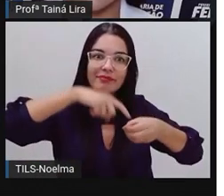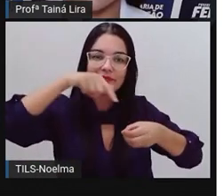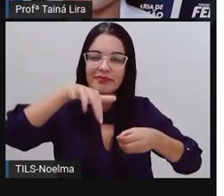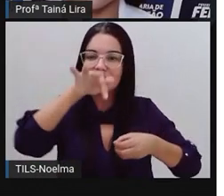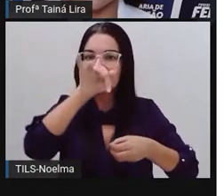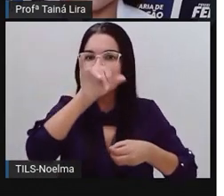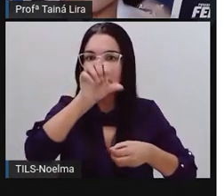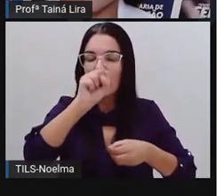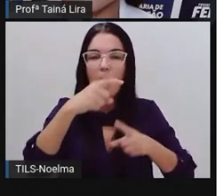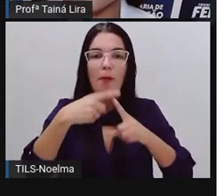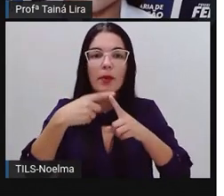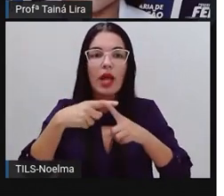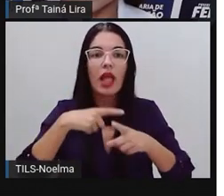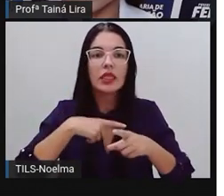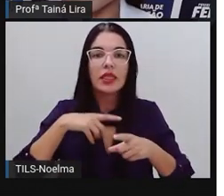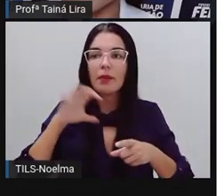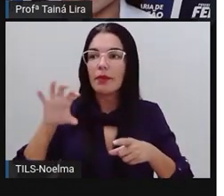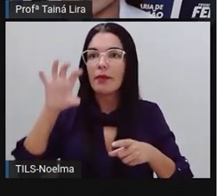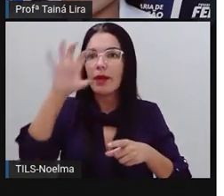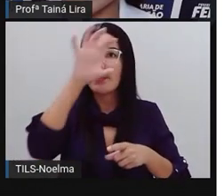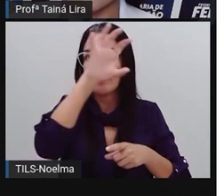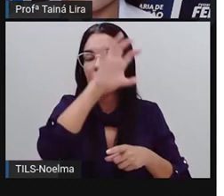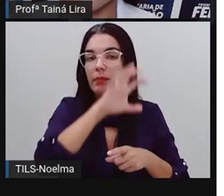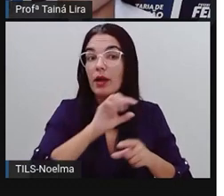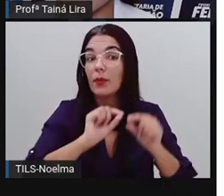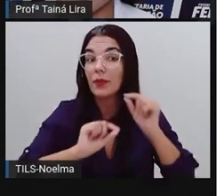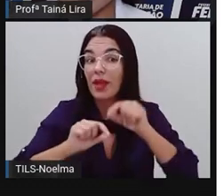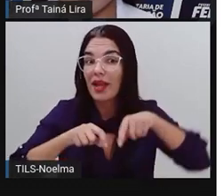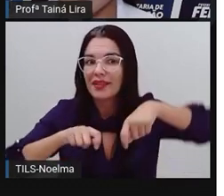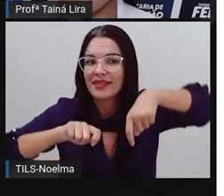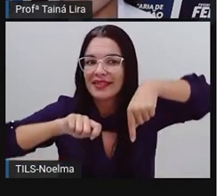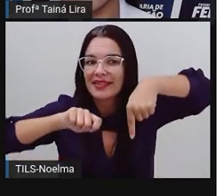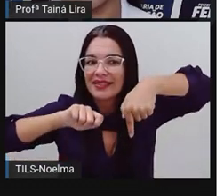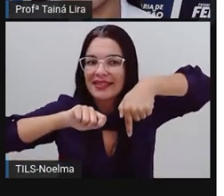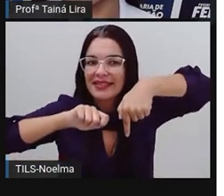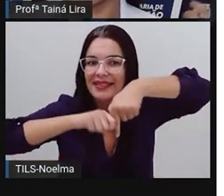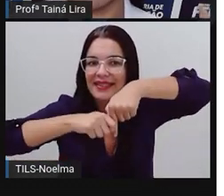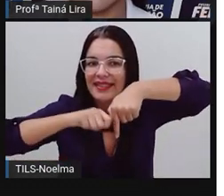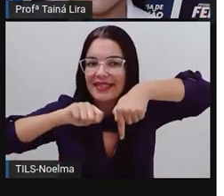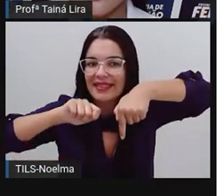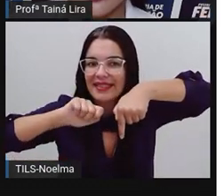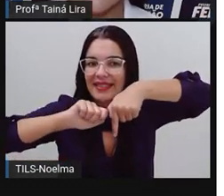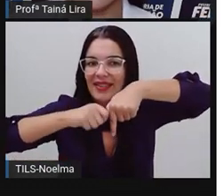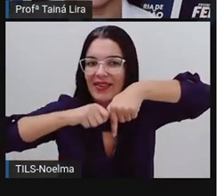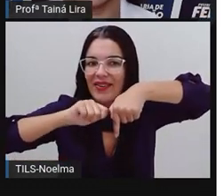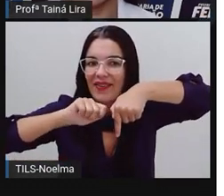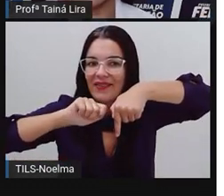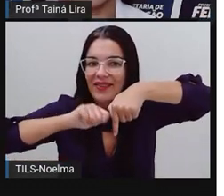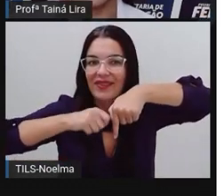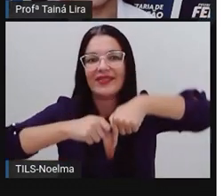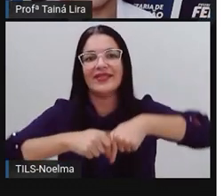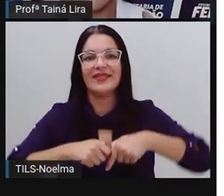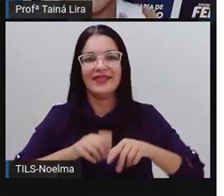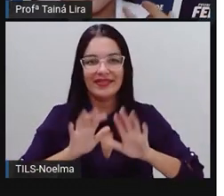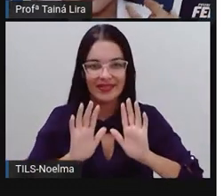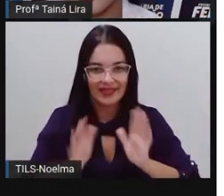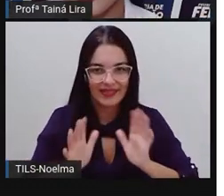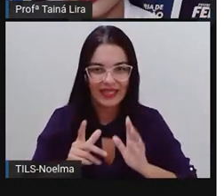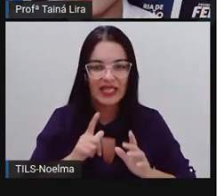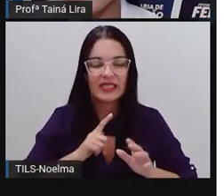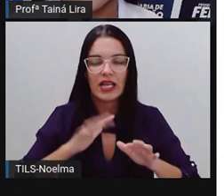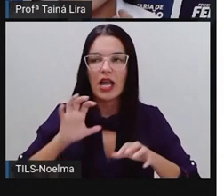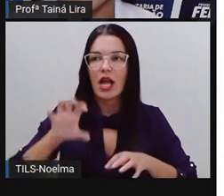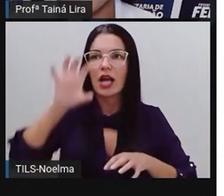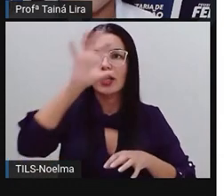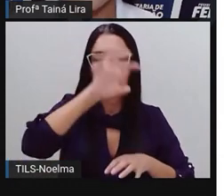tinha lhe regiões ali de quilombos né que nós vamos ver mais para frente mas nós já falamos aqui então por exemplo a região da